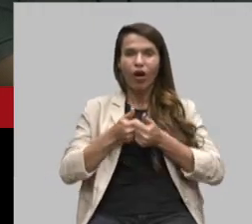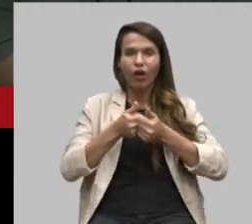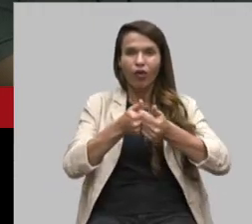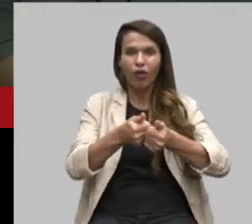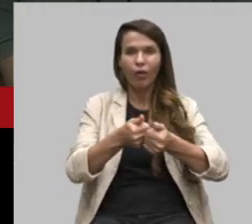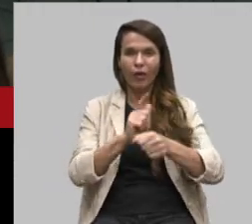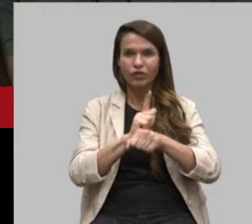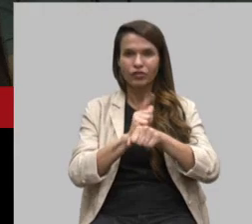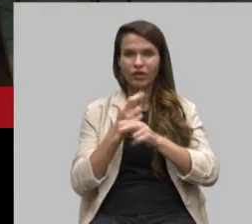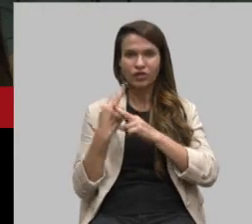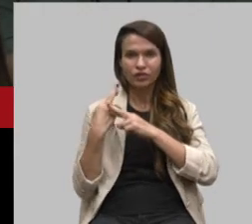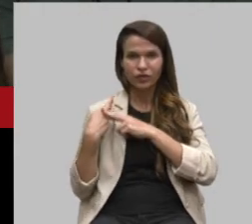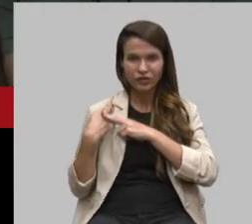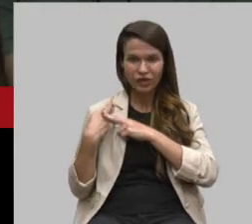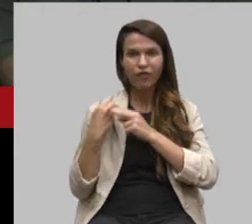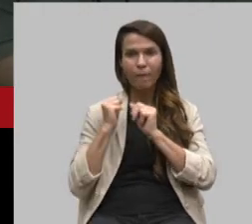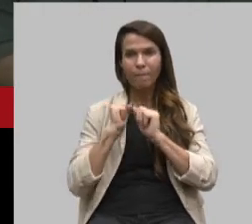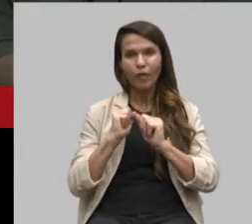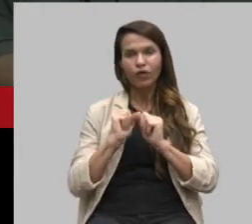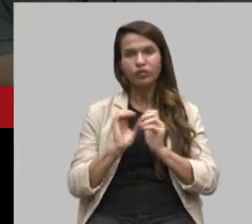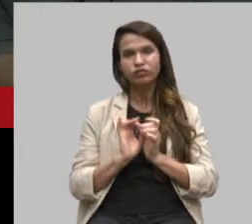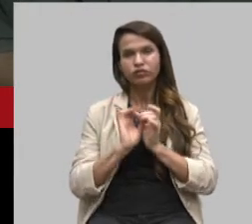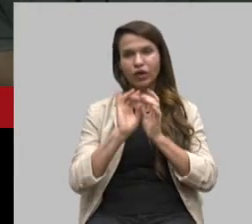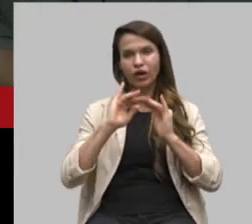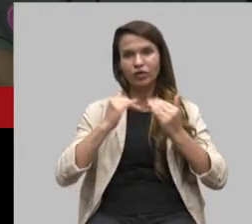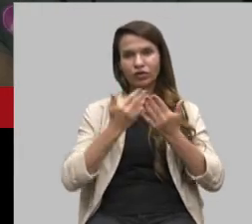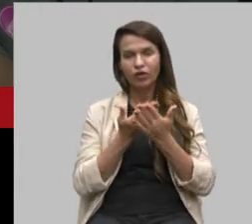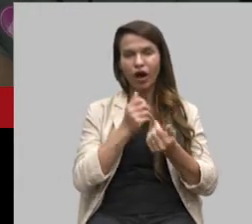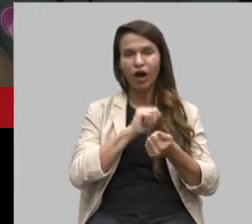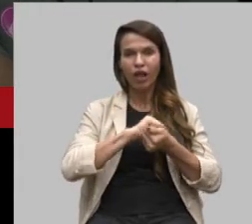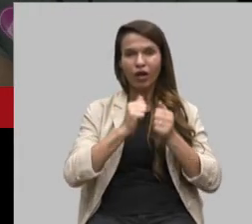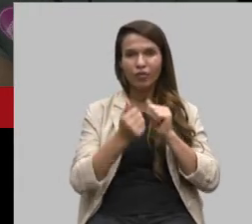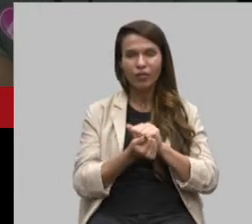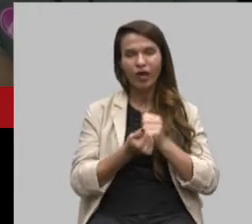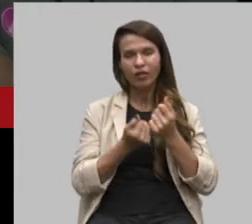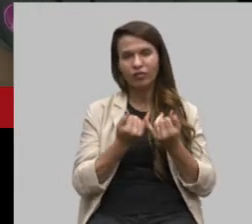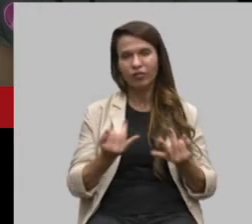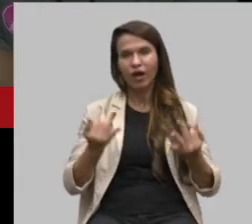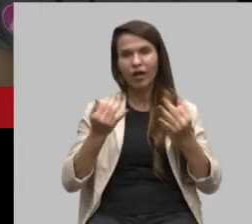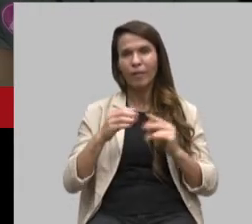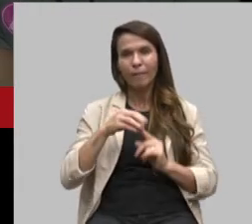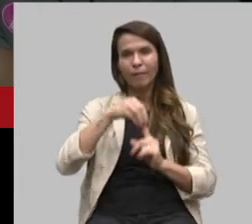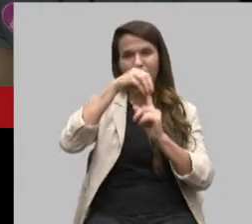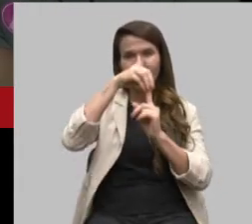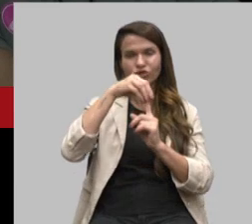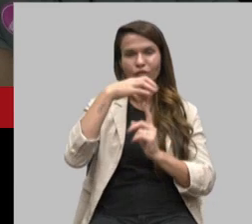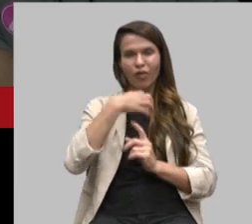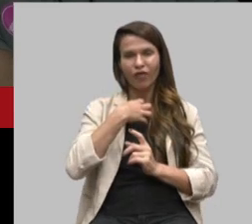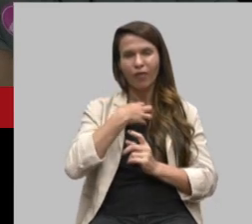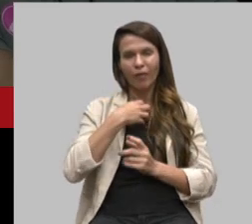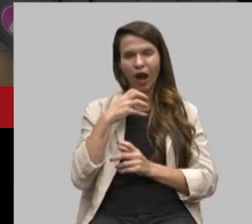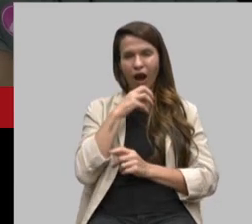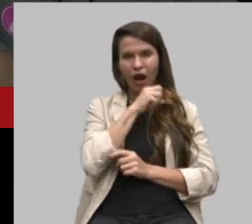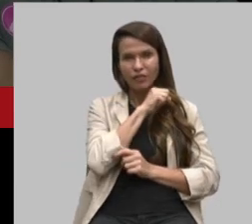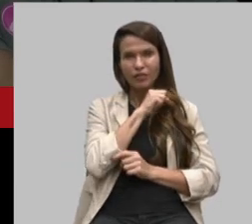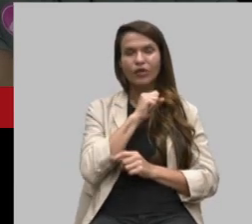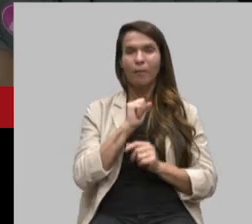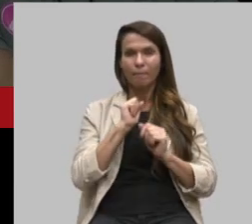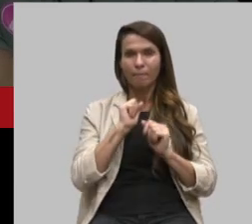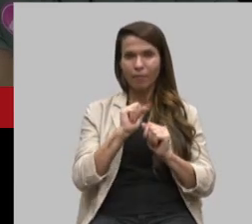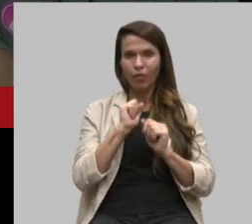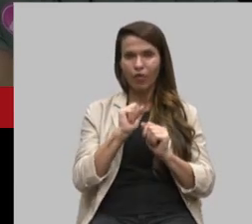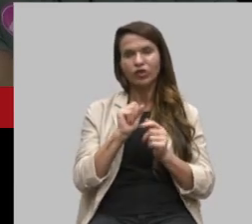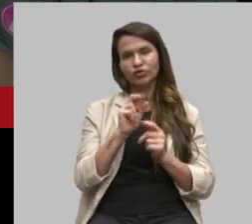responsável pode permitir que as escolas adaptem suas necessidades e prioridades de forma mais ágil isso pode levar um uso mais